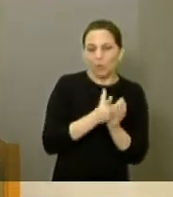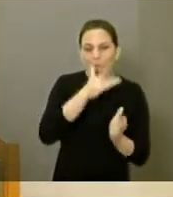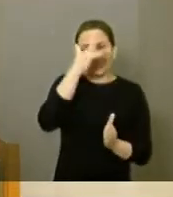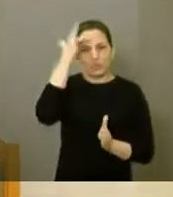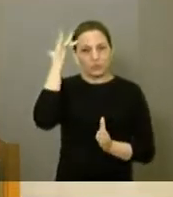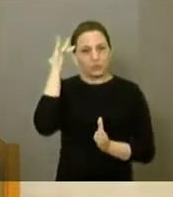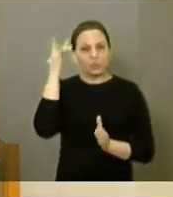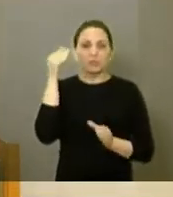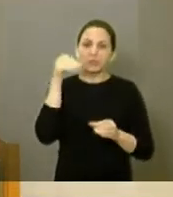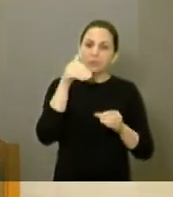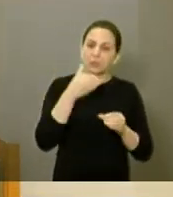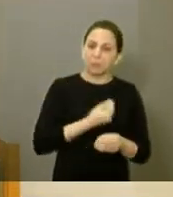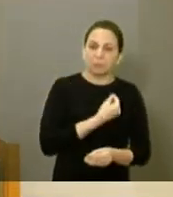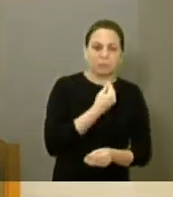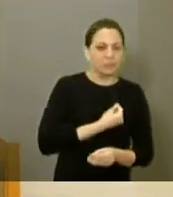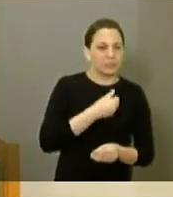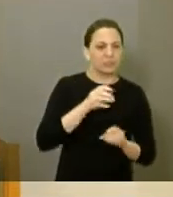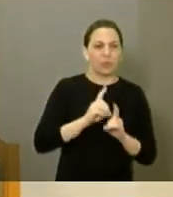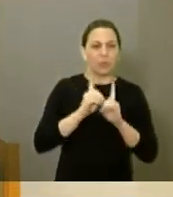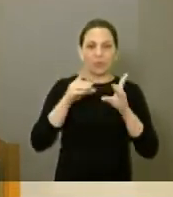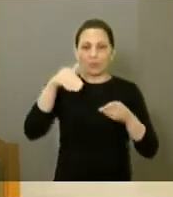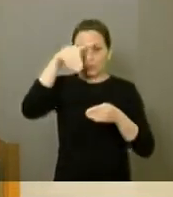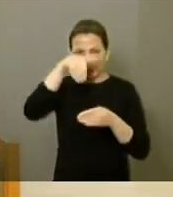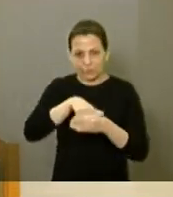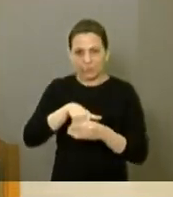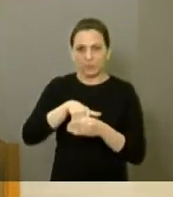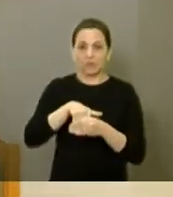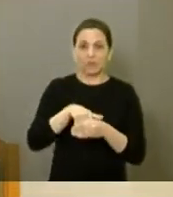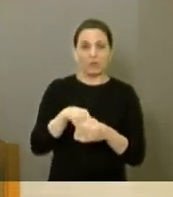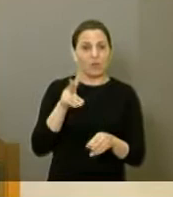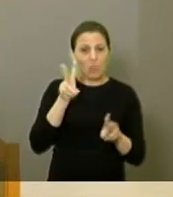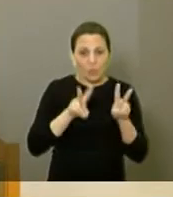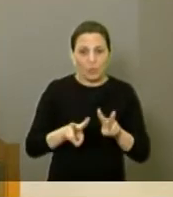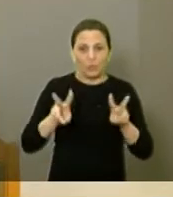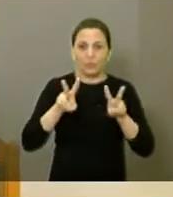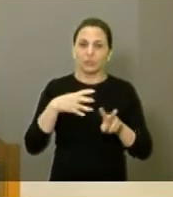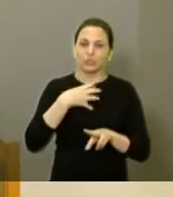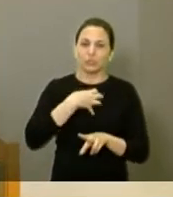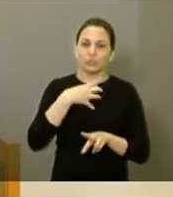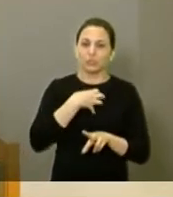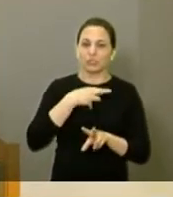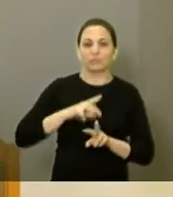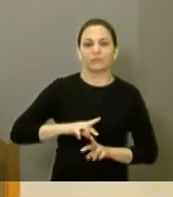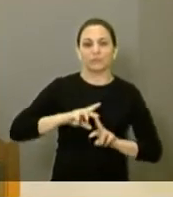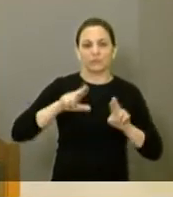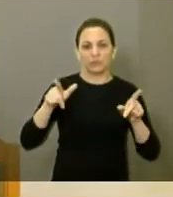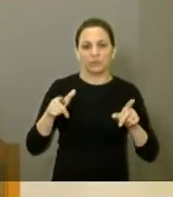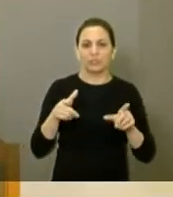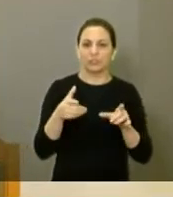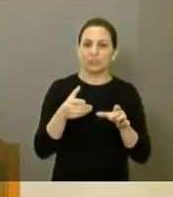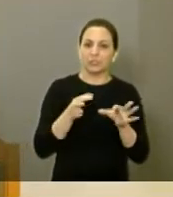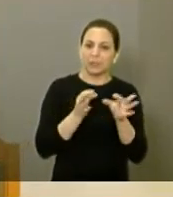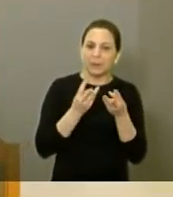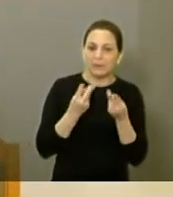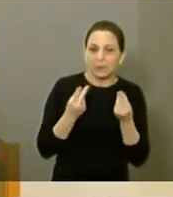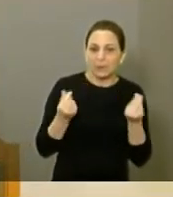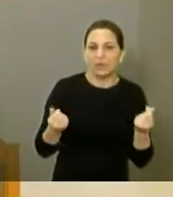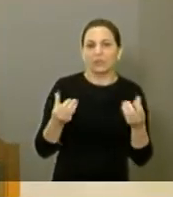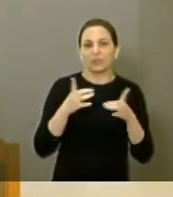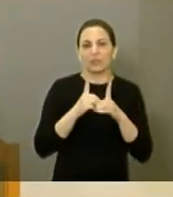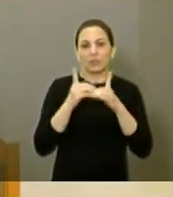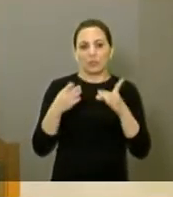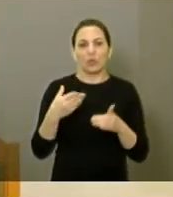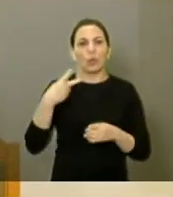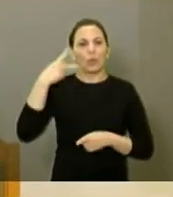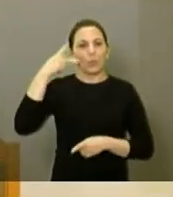não participou do processo democrático eu não vejo nenhuma outra saída para o aprimoramento da democracia e portanto da